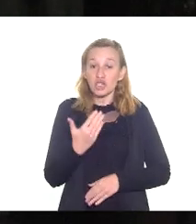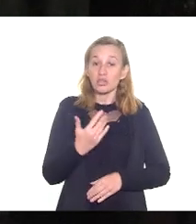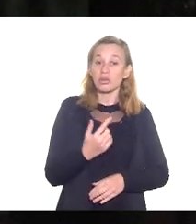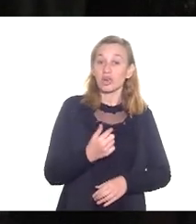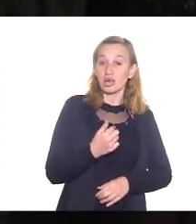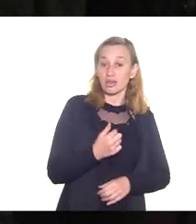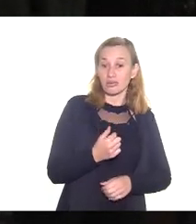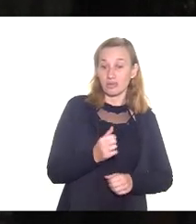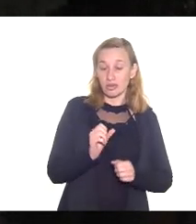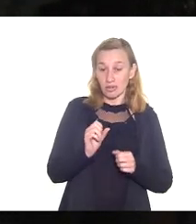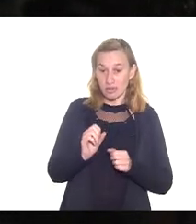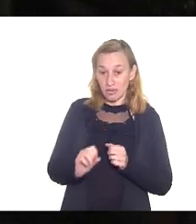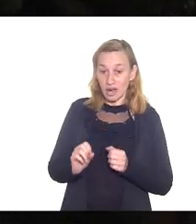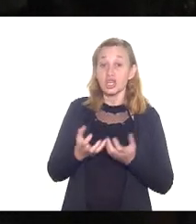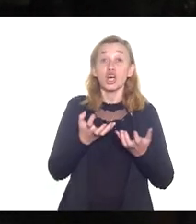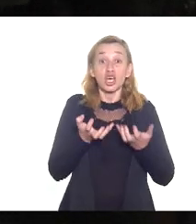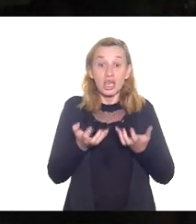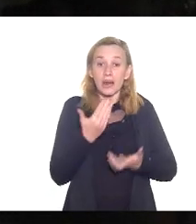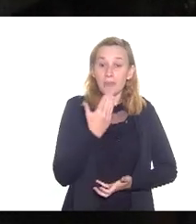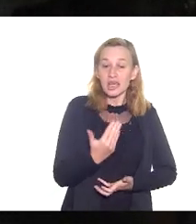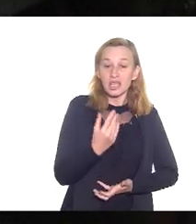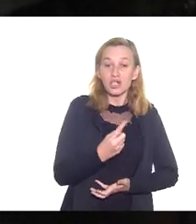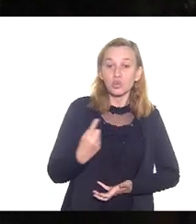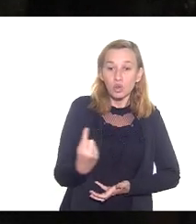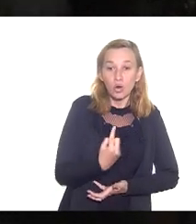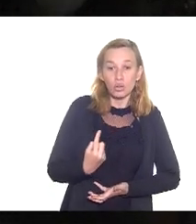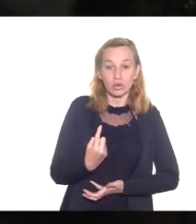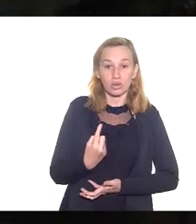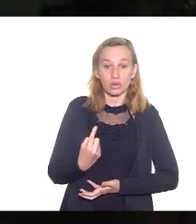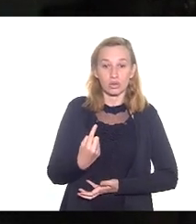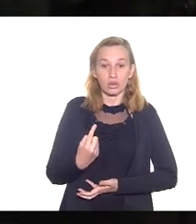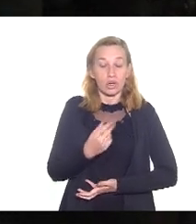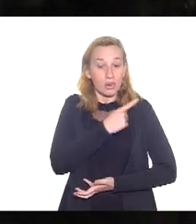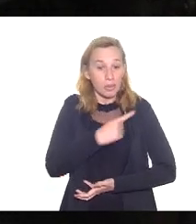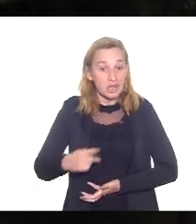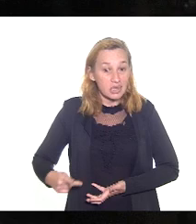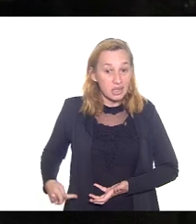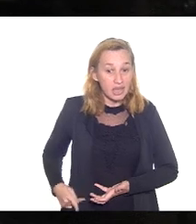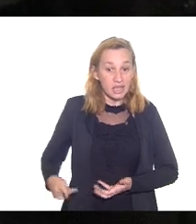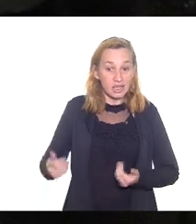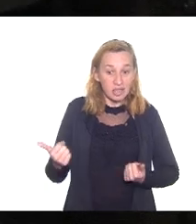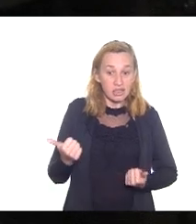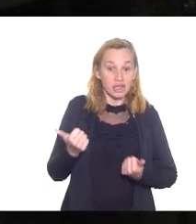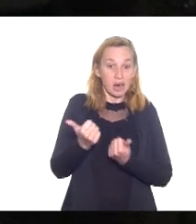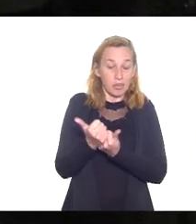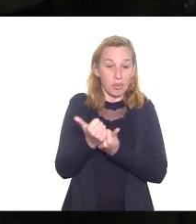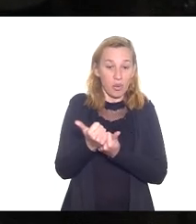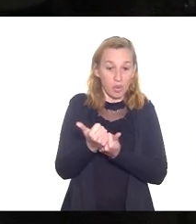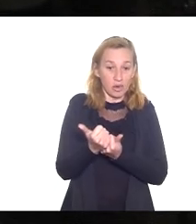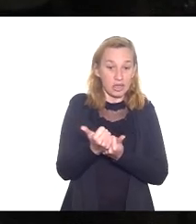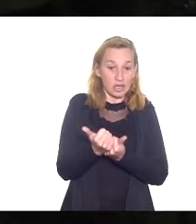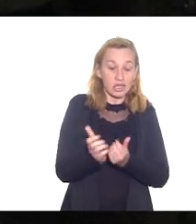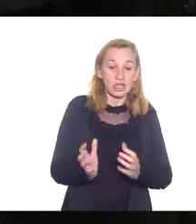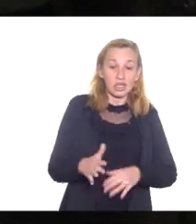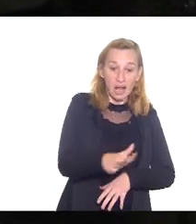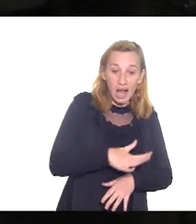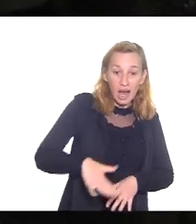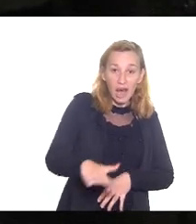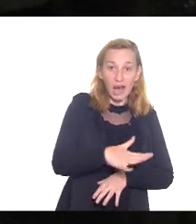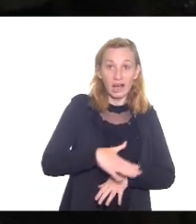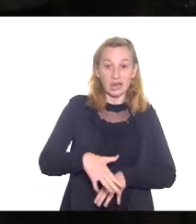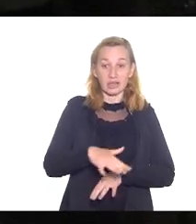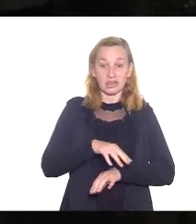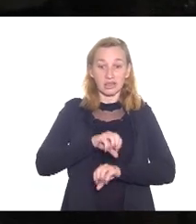faço. Queria pedir o nosso presidente, grande defensor da causa da educação, Flávio